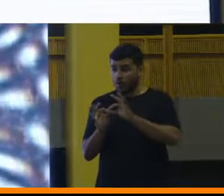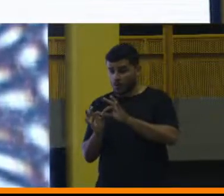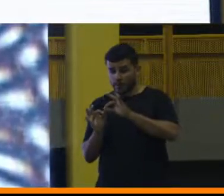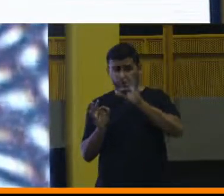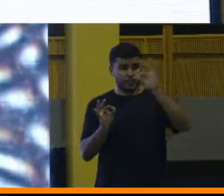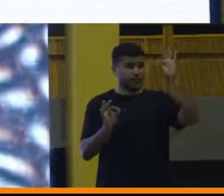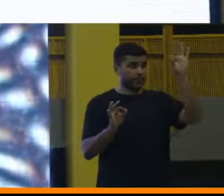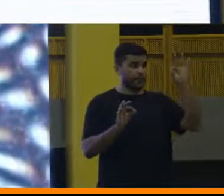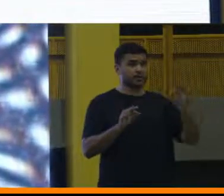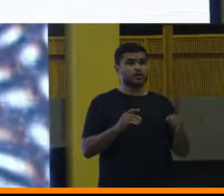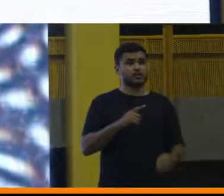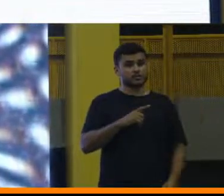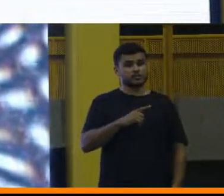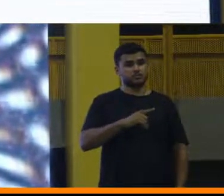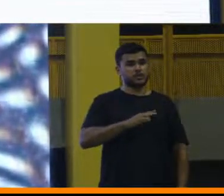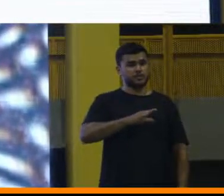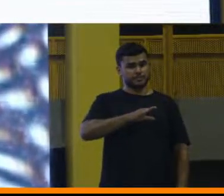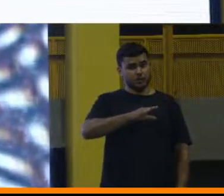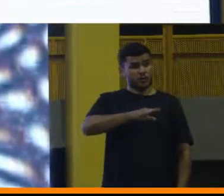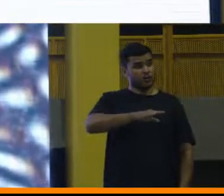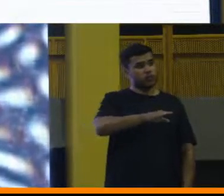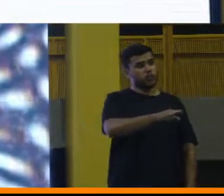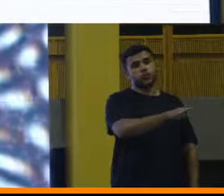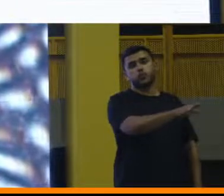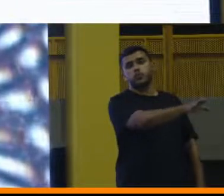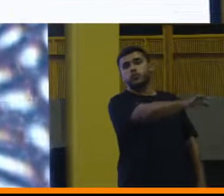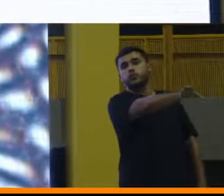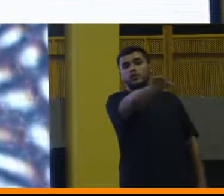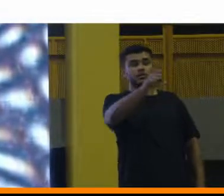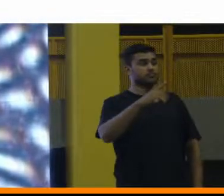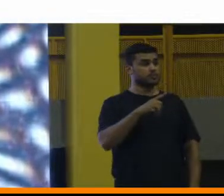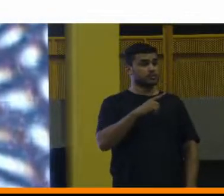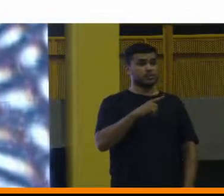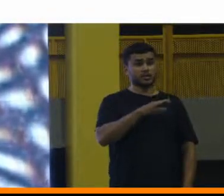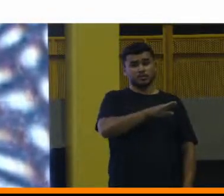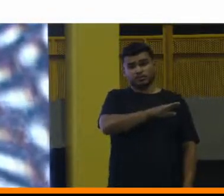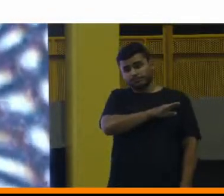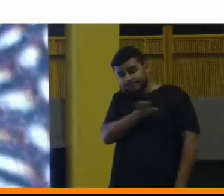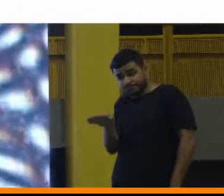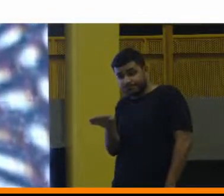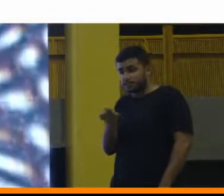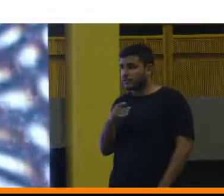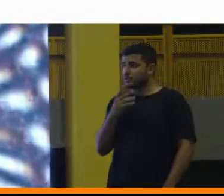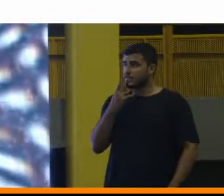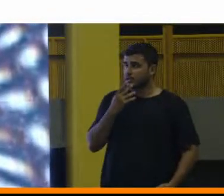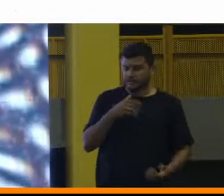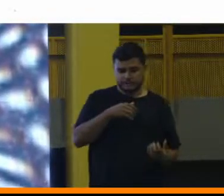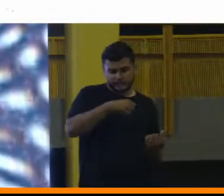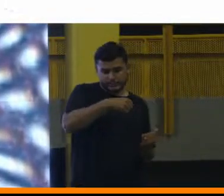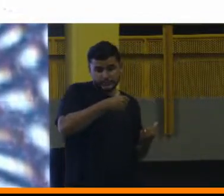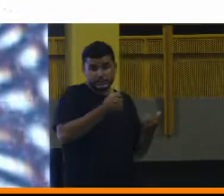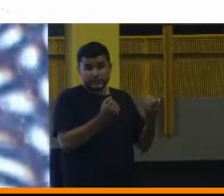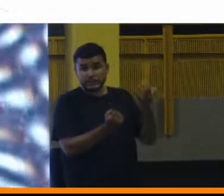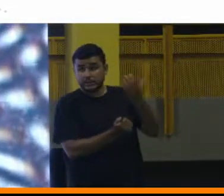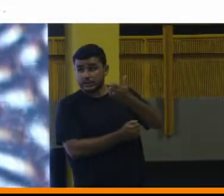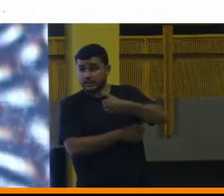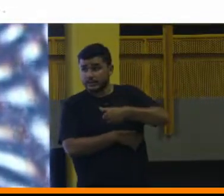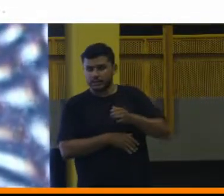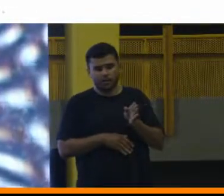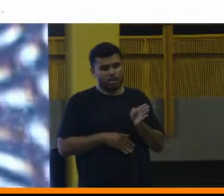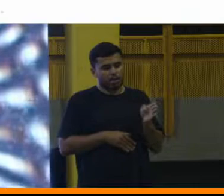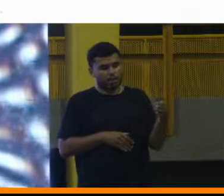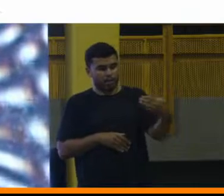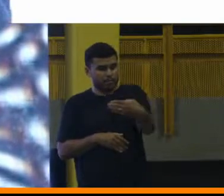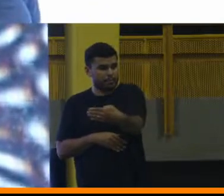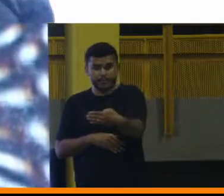curva aberta e curva fechada, não tem isso? A curva fechadinha é aquela com raio pequeno,